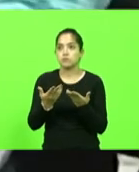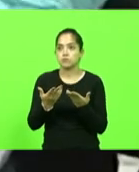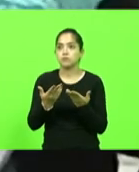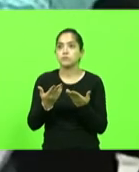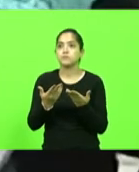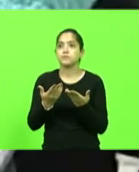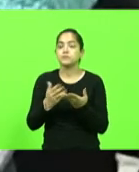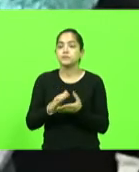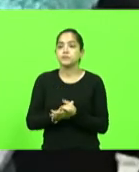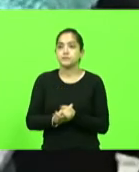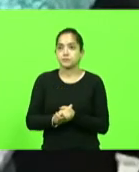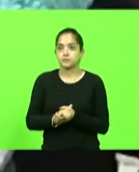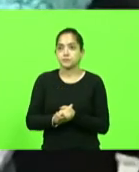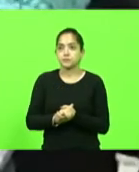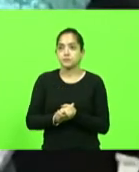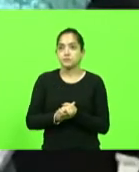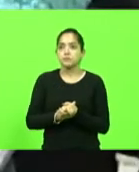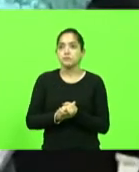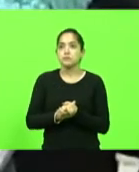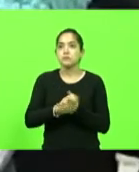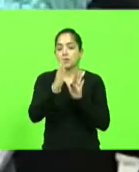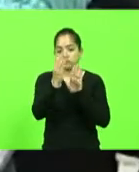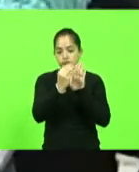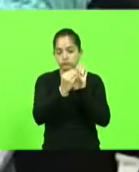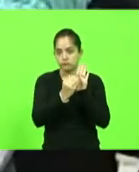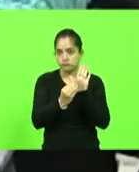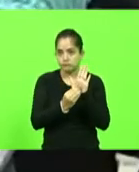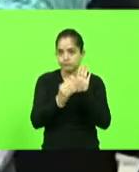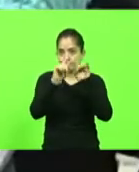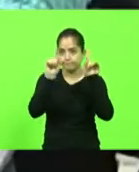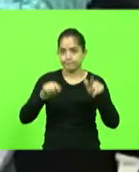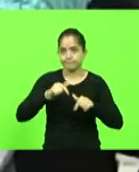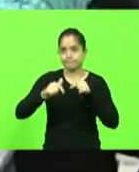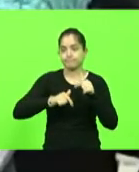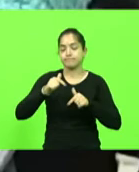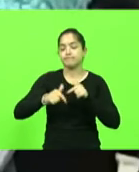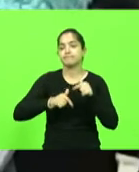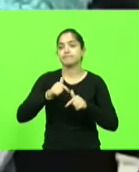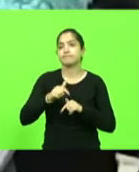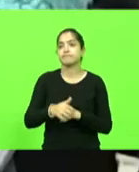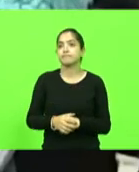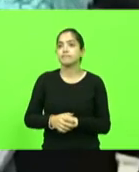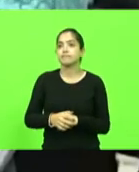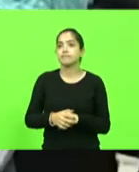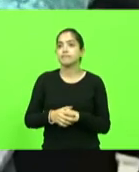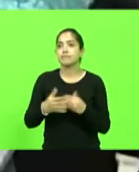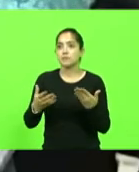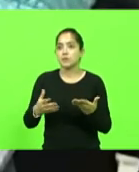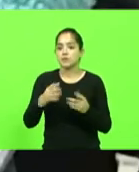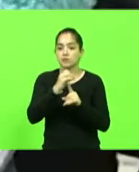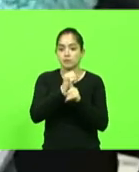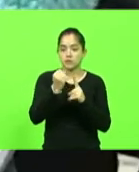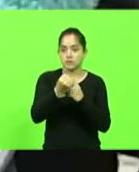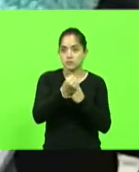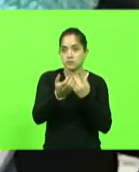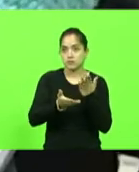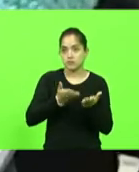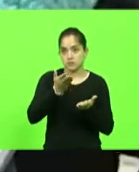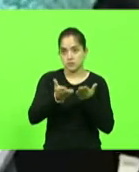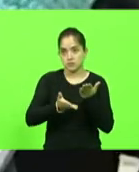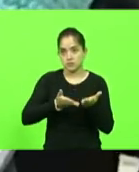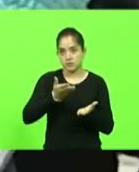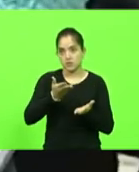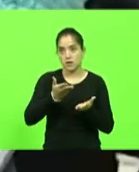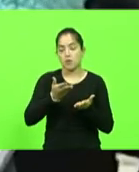aconteceria, né, essa inclusão dos trabalhadores. Em relação à conferência de assistência social, nós aqui,